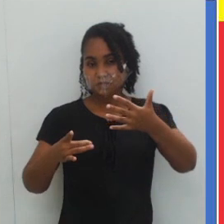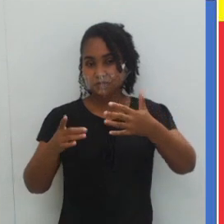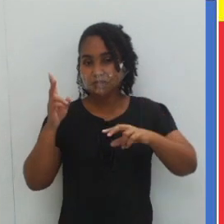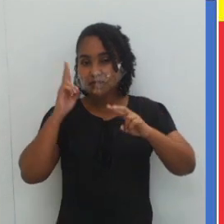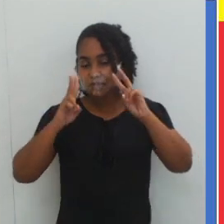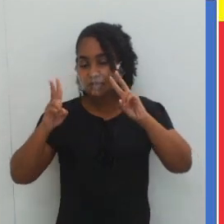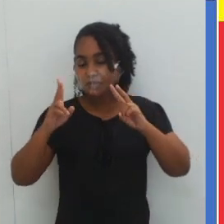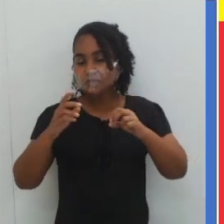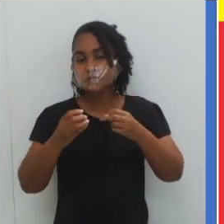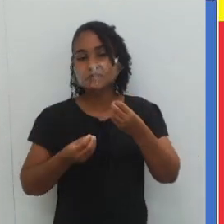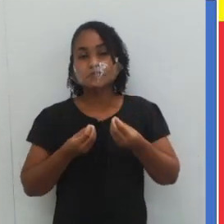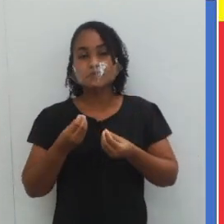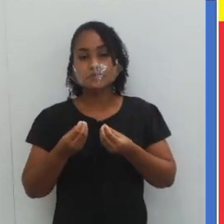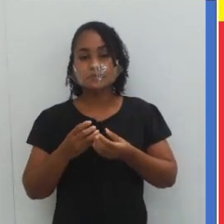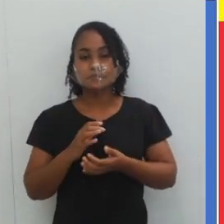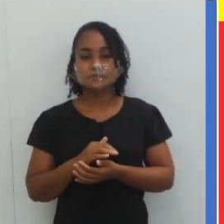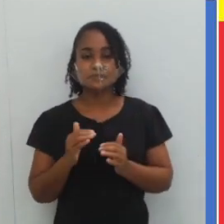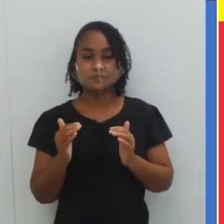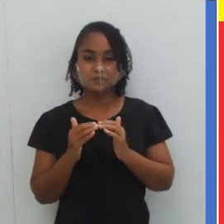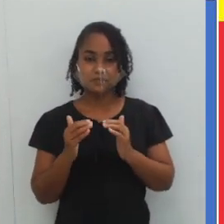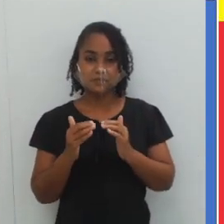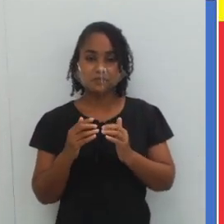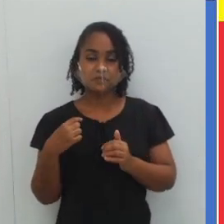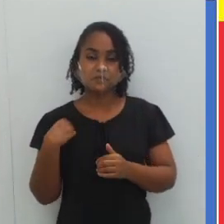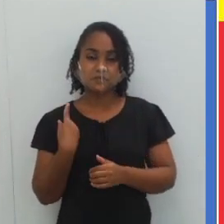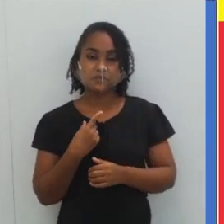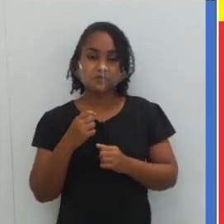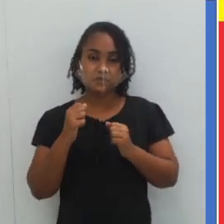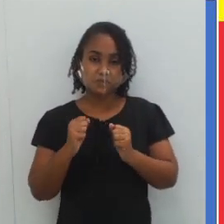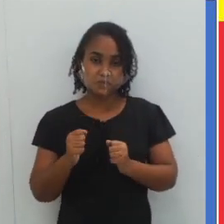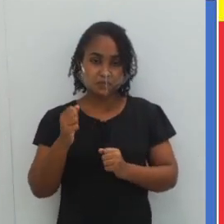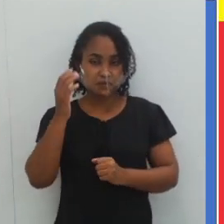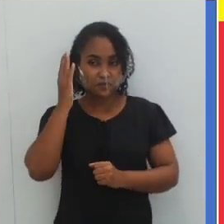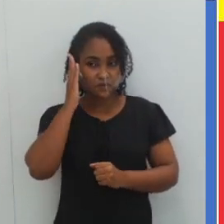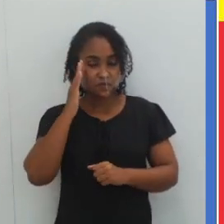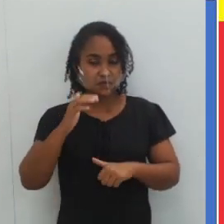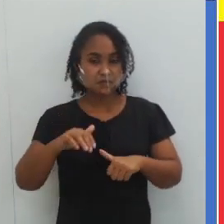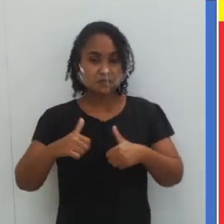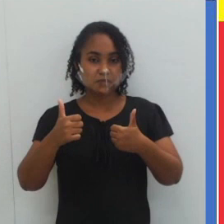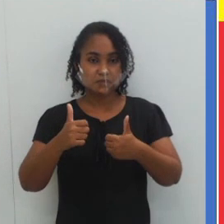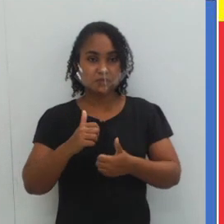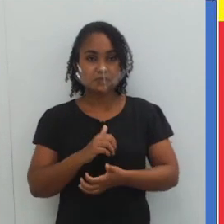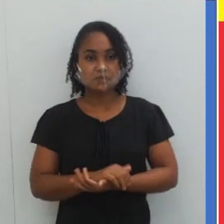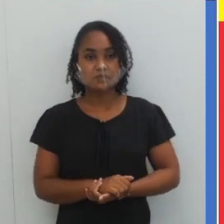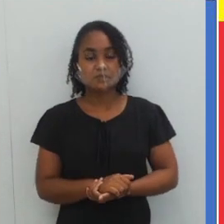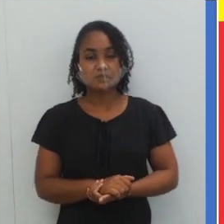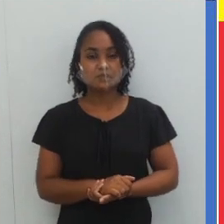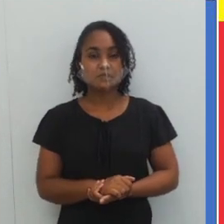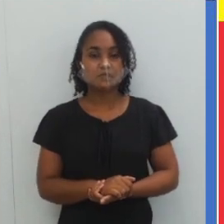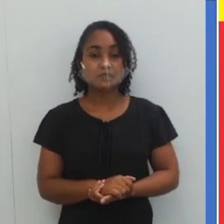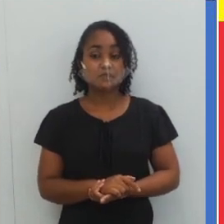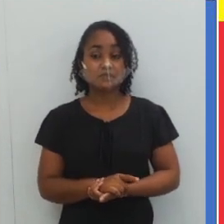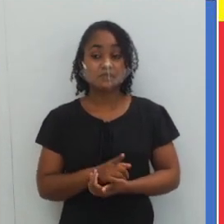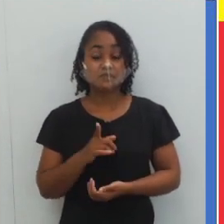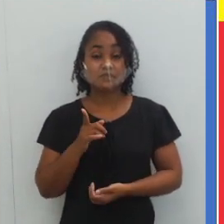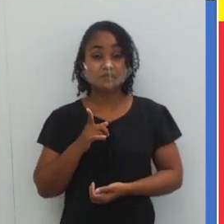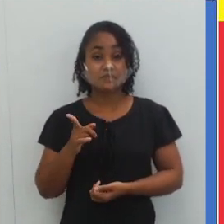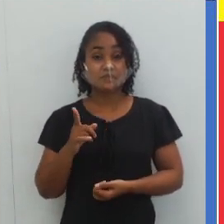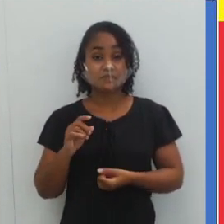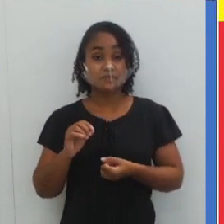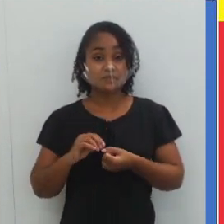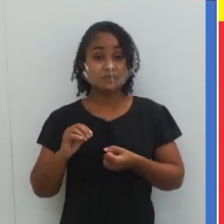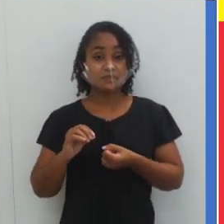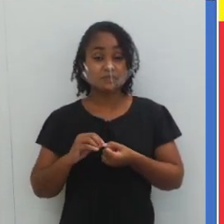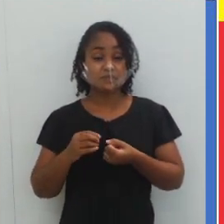quero que você dê uma olhada para ver como fica, para a gente poder entender melhor. Então, she was, ela